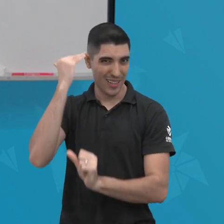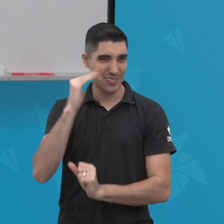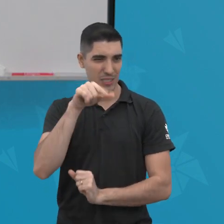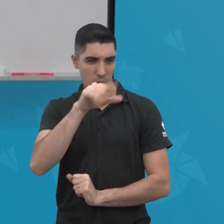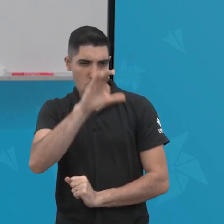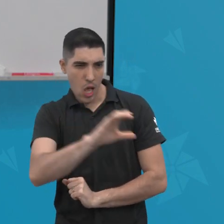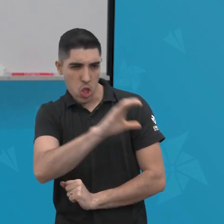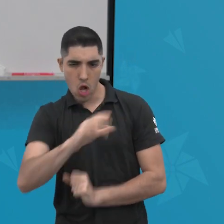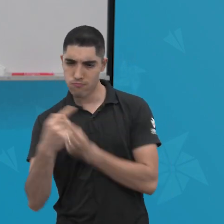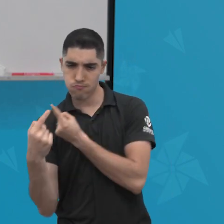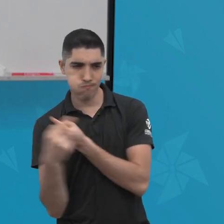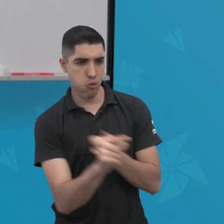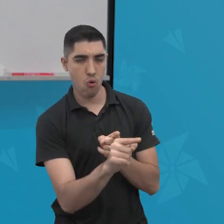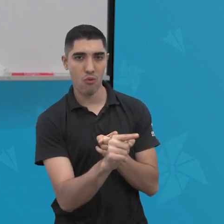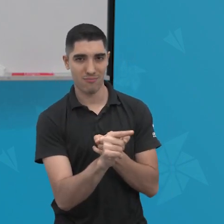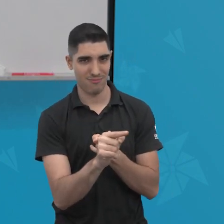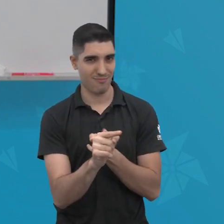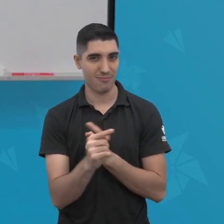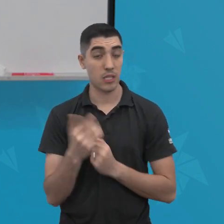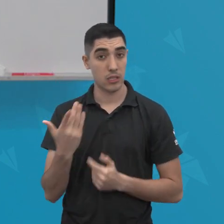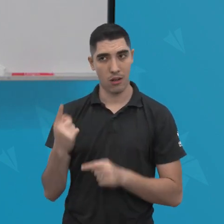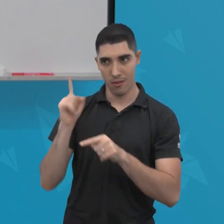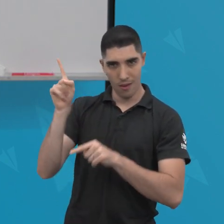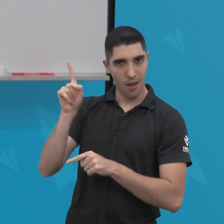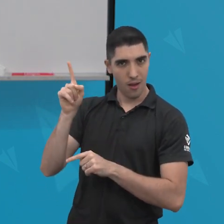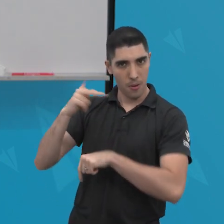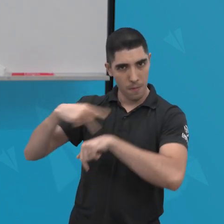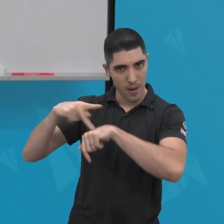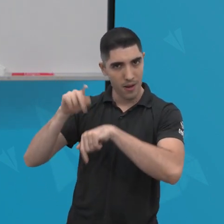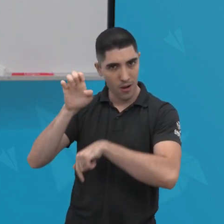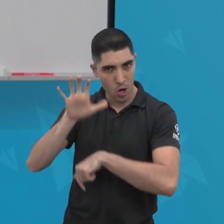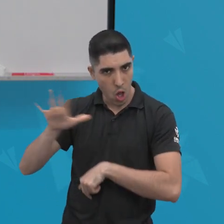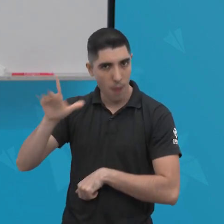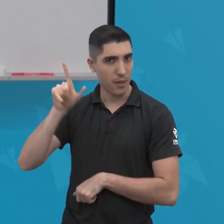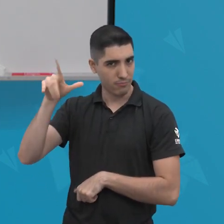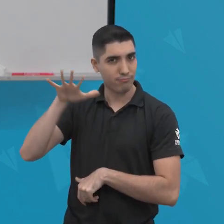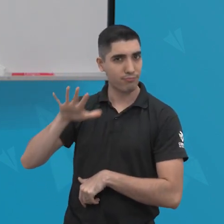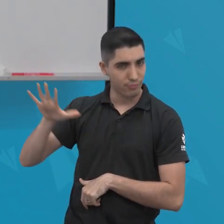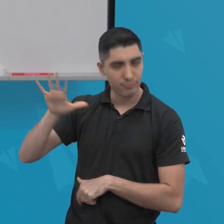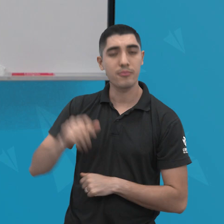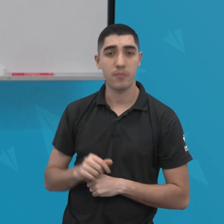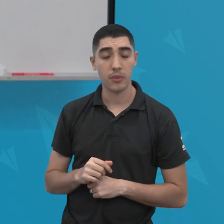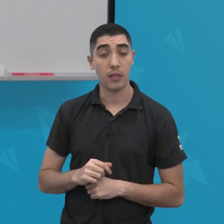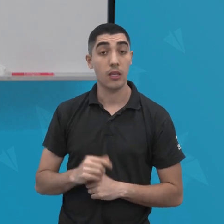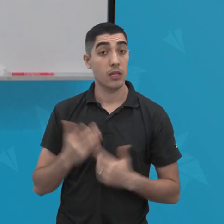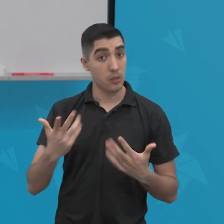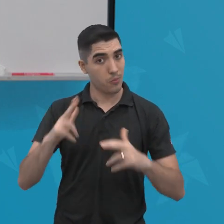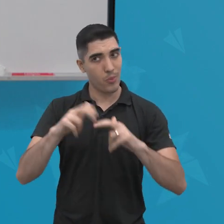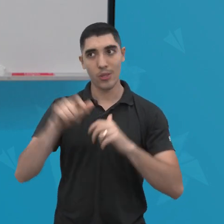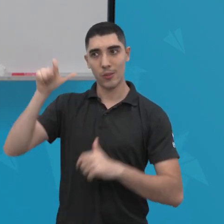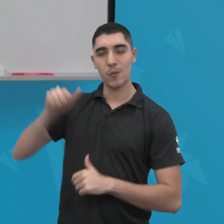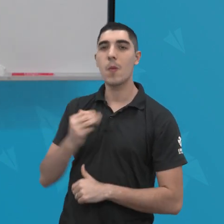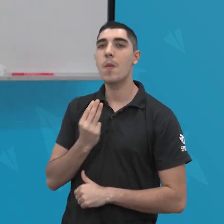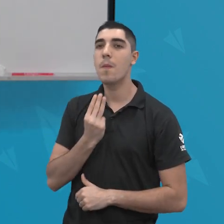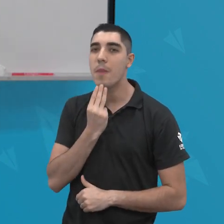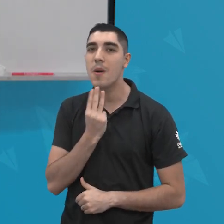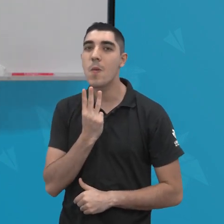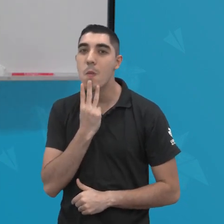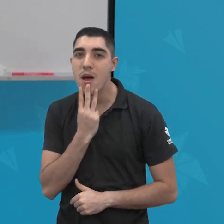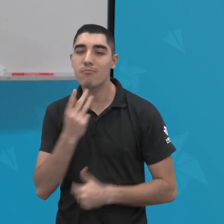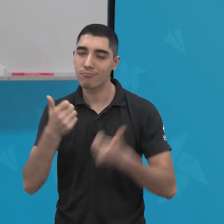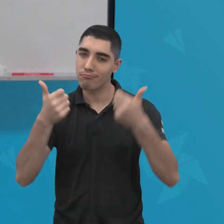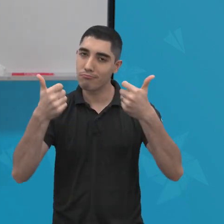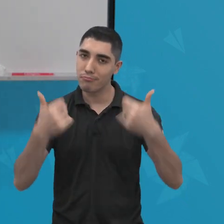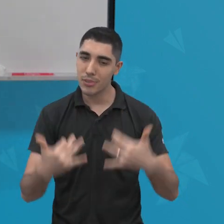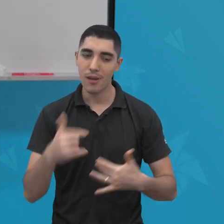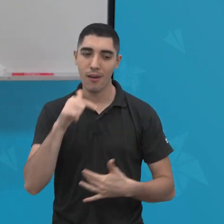Europa. Essa postura é o que o Weber chama de espírito do capitalismo. O que é